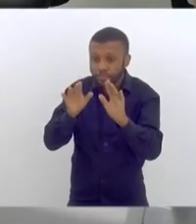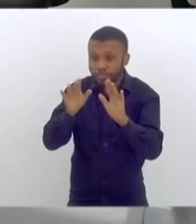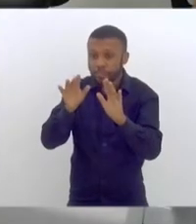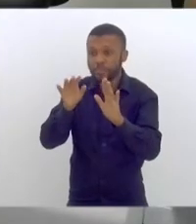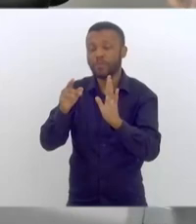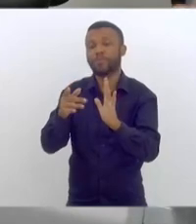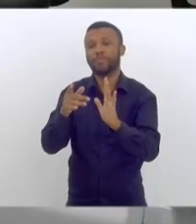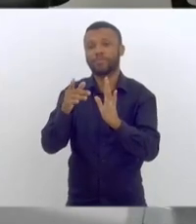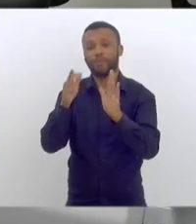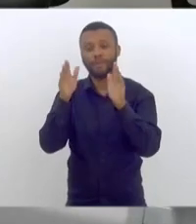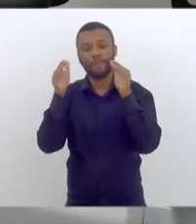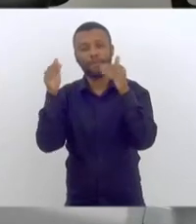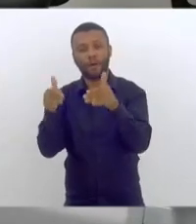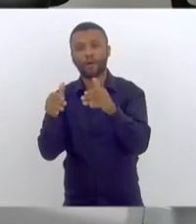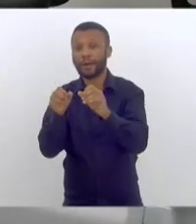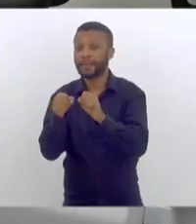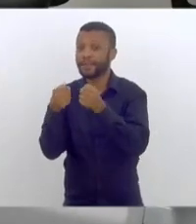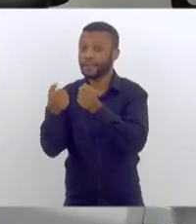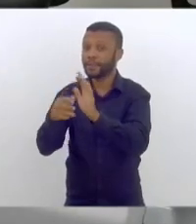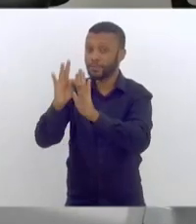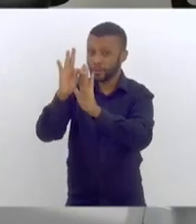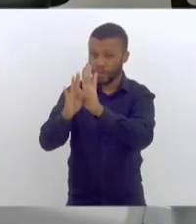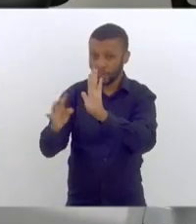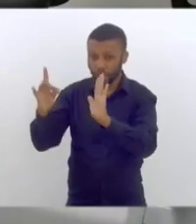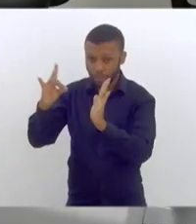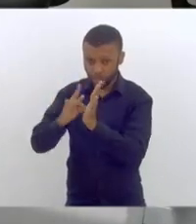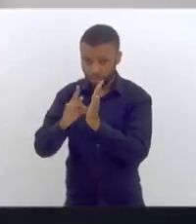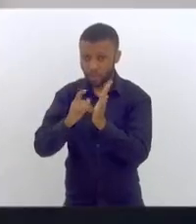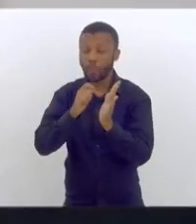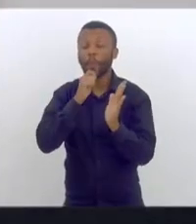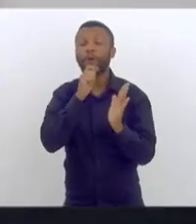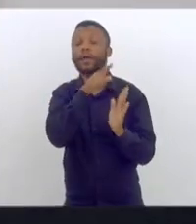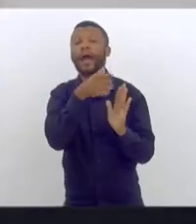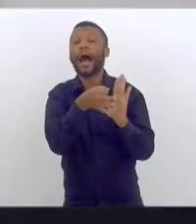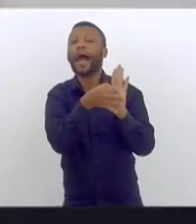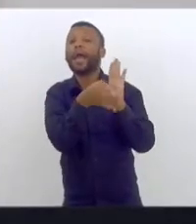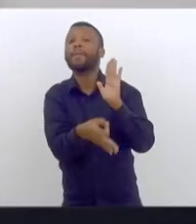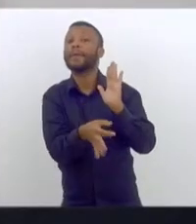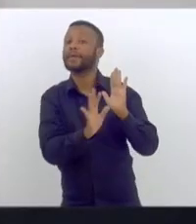eu a defesa é pelo texto Originalmente proposto perfeitamente